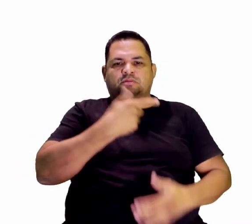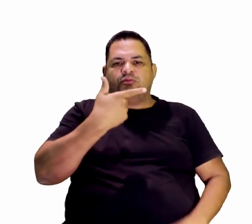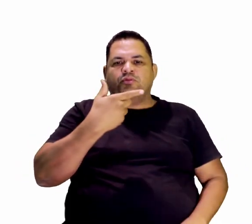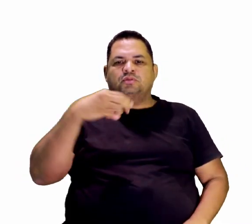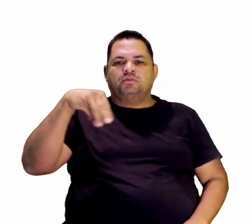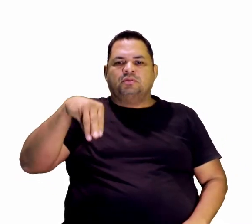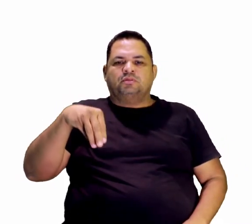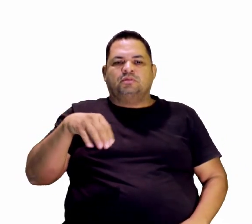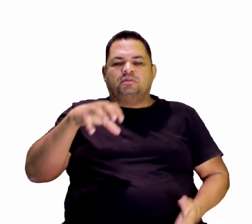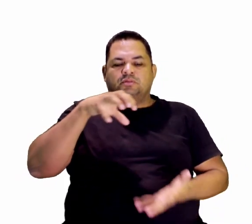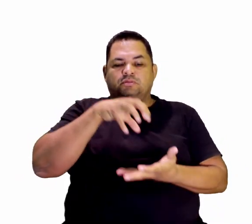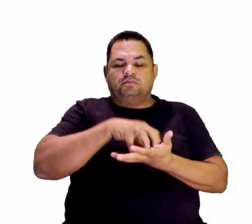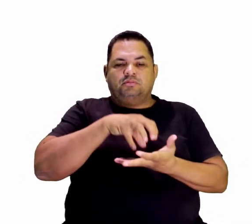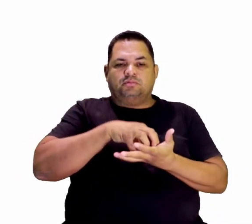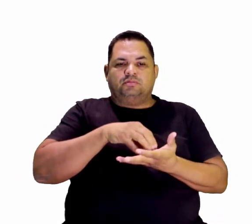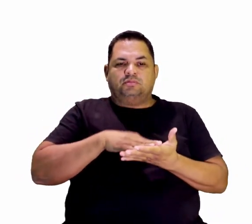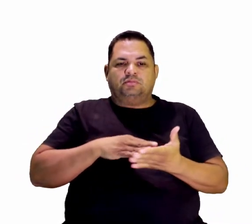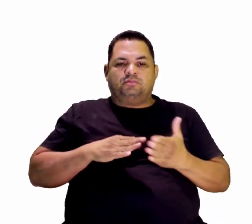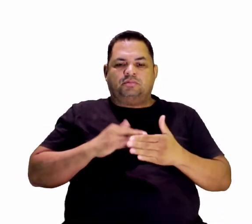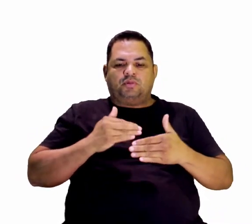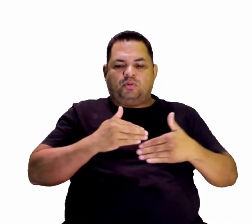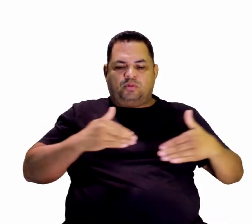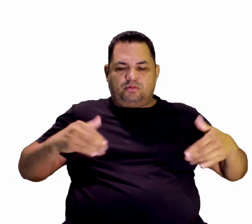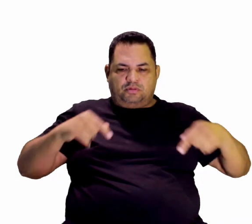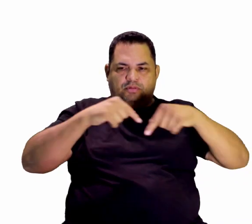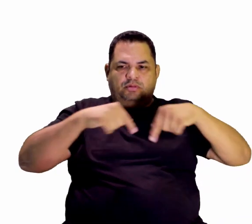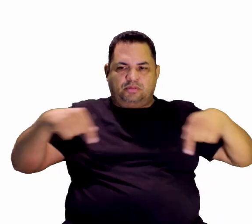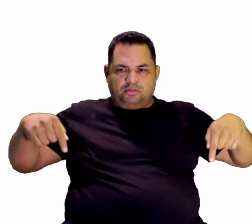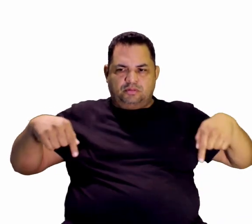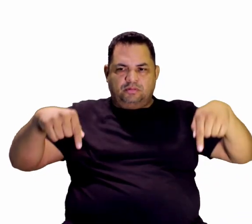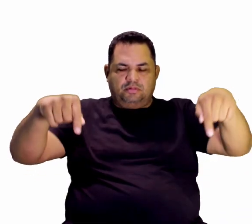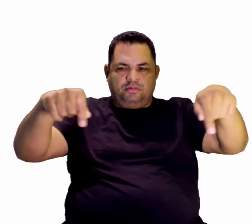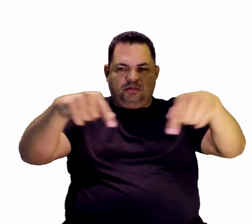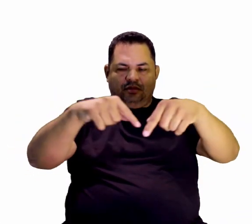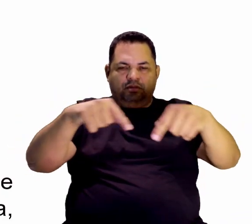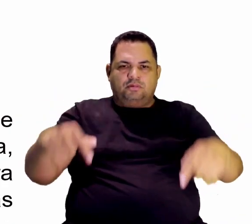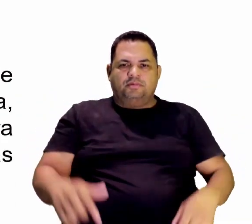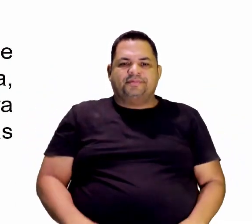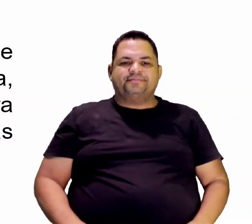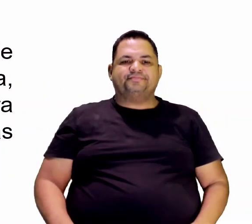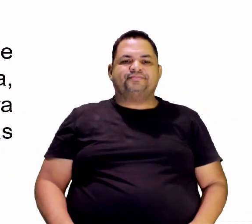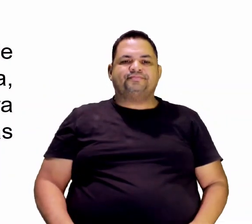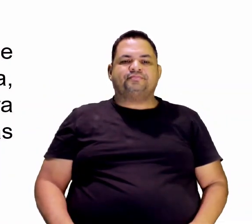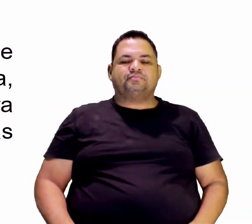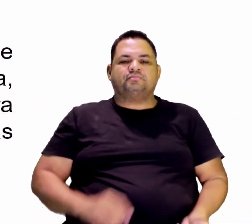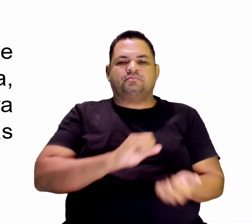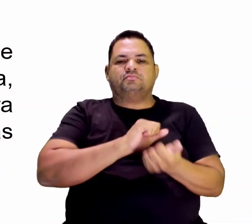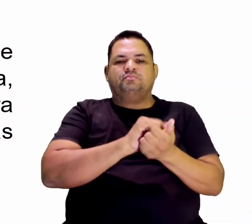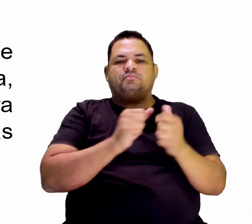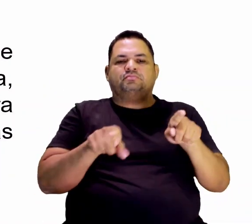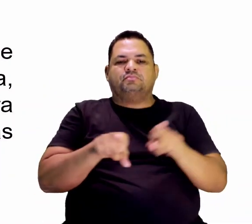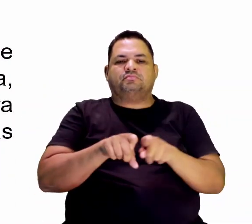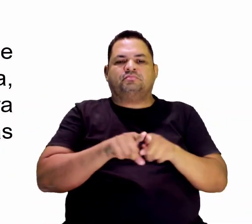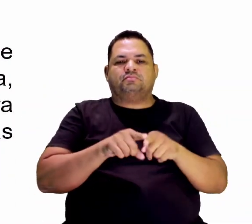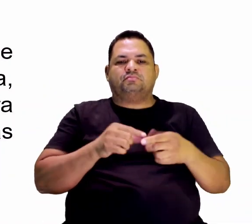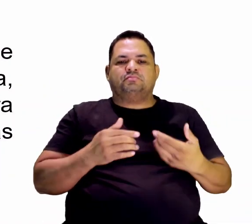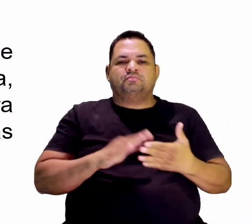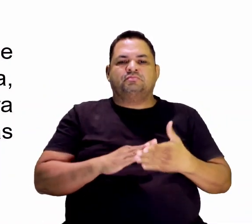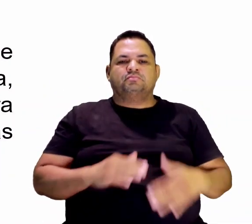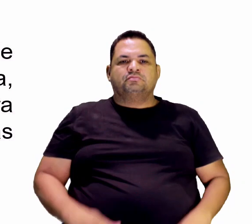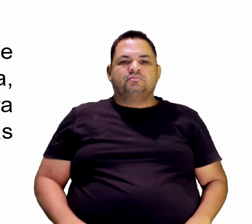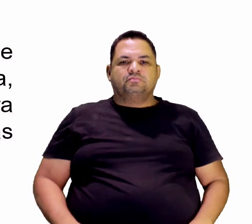prof? Para pessoas com algum tipo de deficiência física, né? Para que elas possam também serem incluídas, né? Ter a inclusão